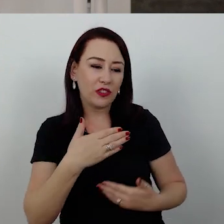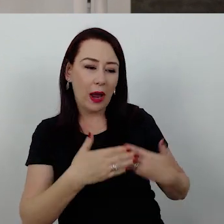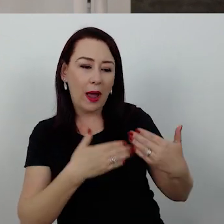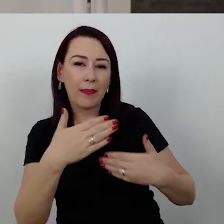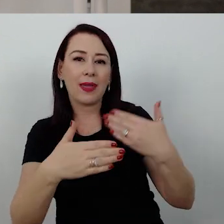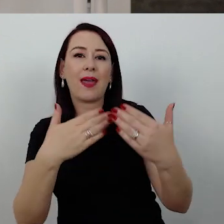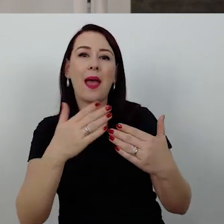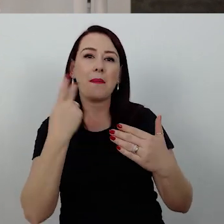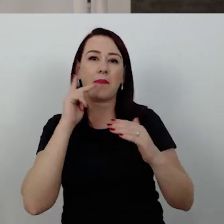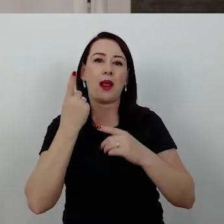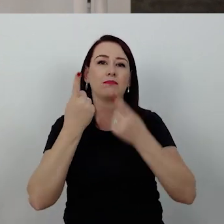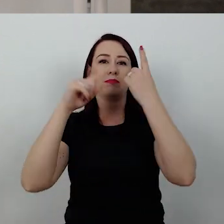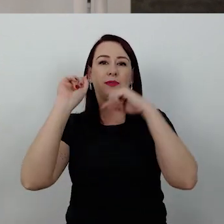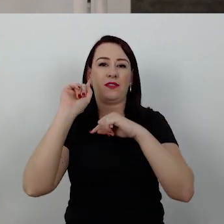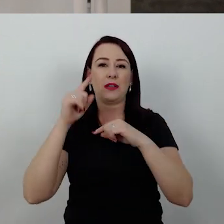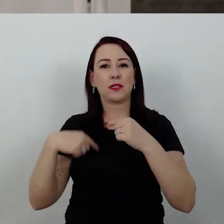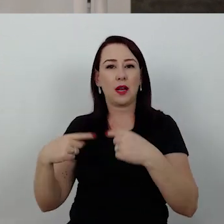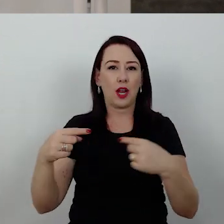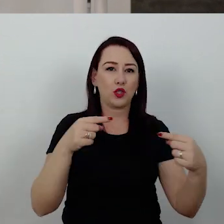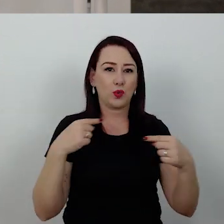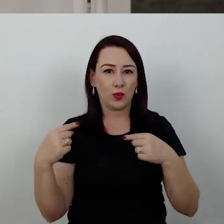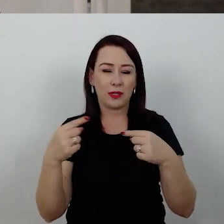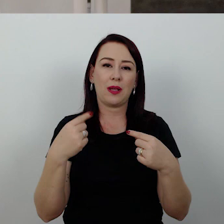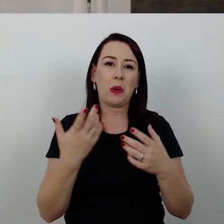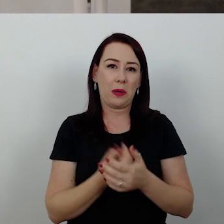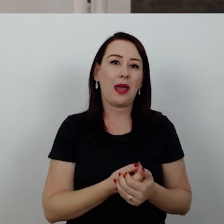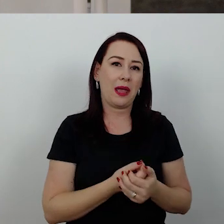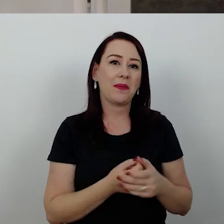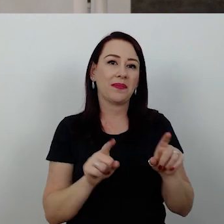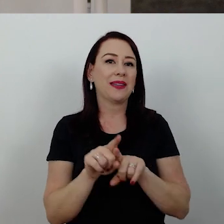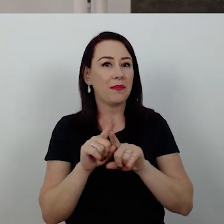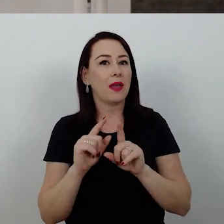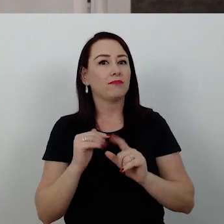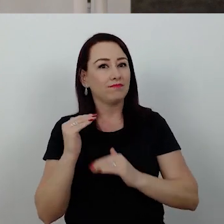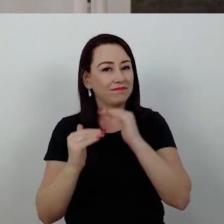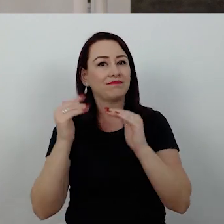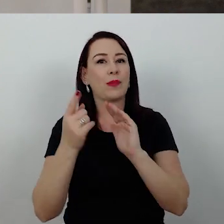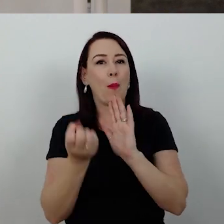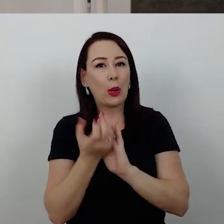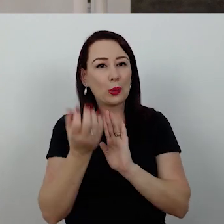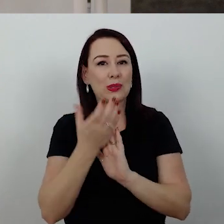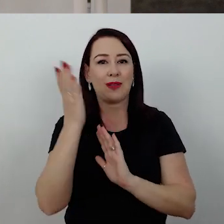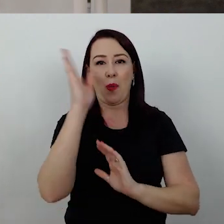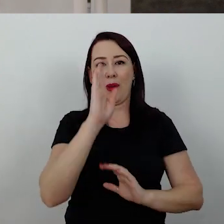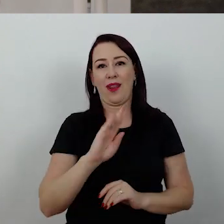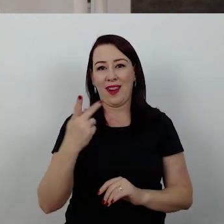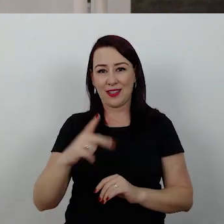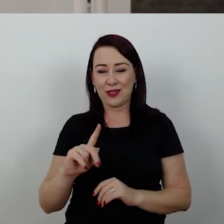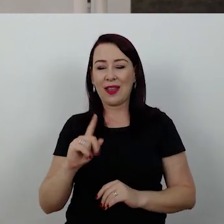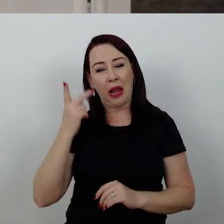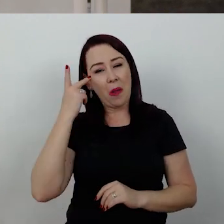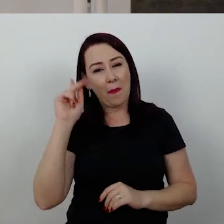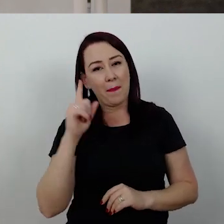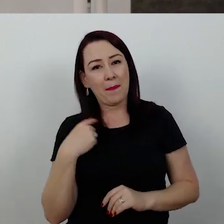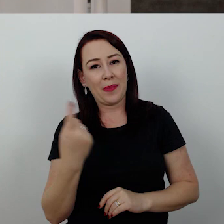os próximos anos em avançar nessa discussão e mais que isso também, né? Avançar nessa produção brasileira para que a gente também